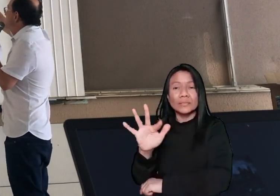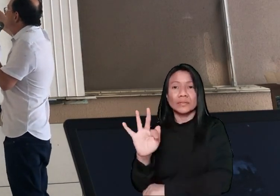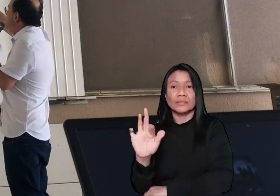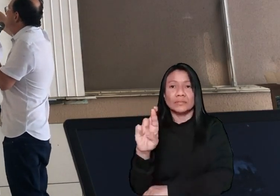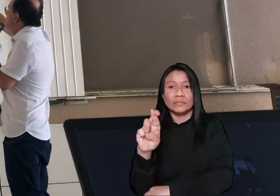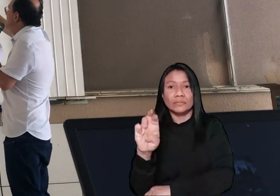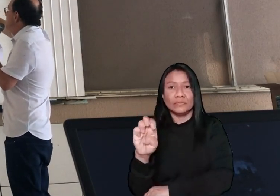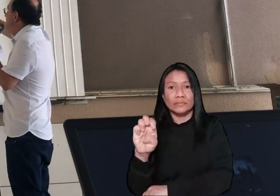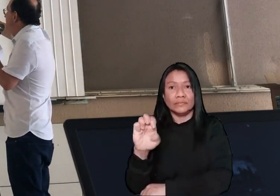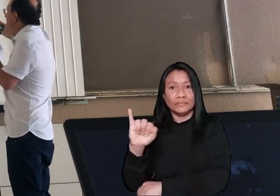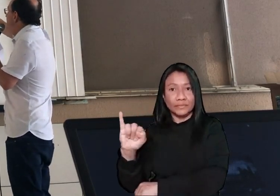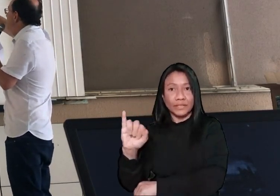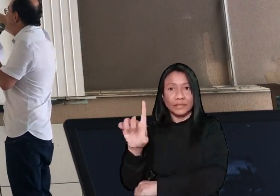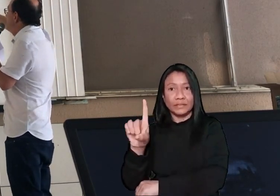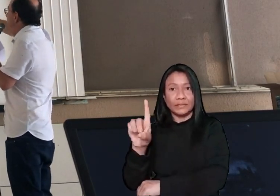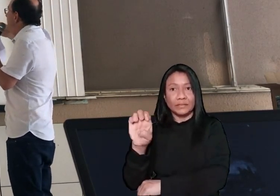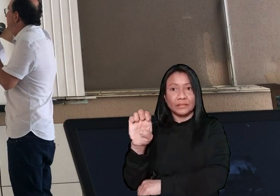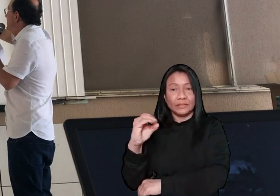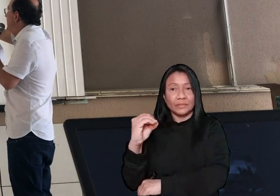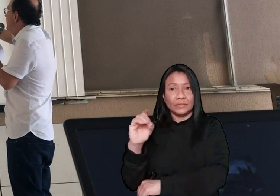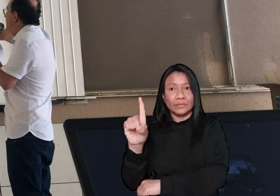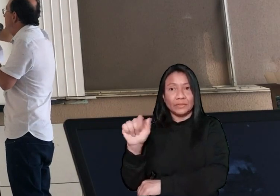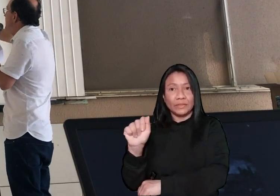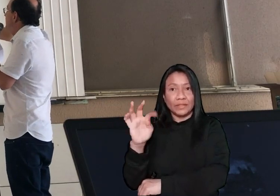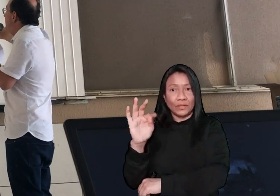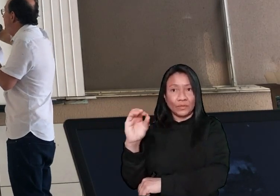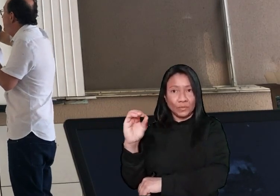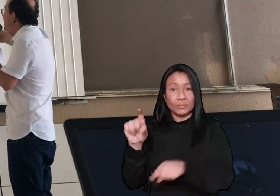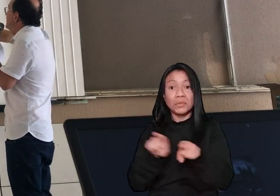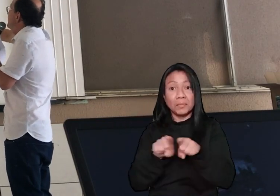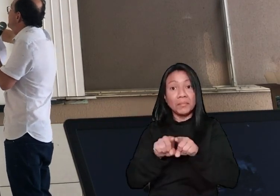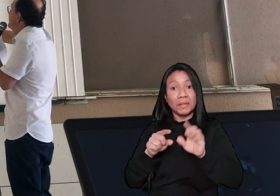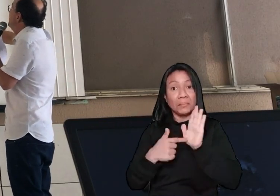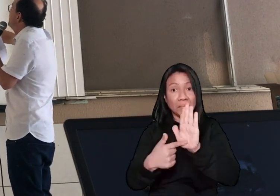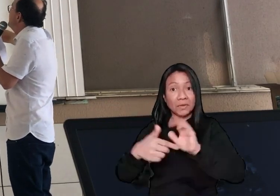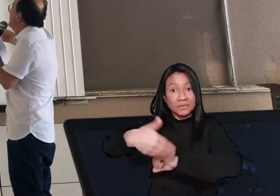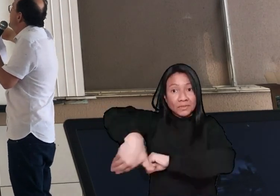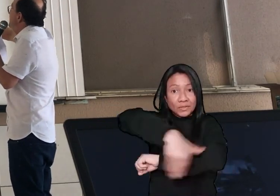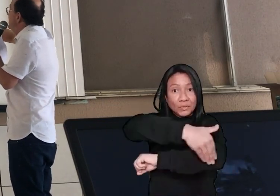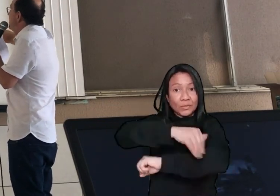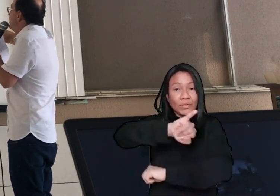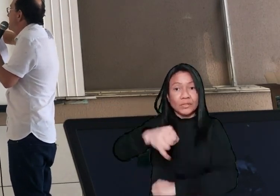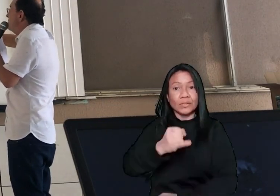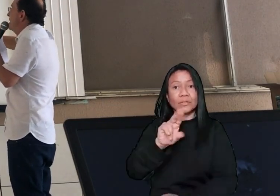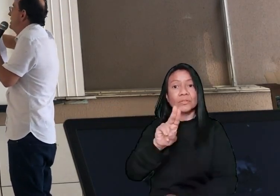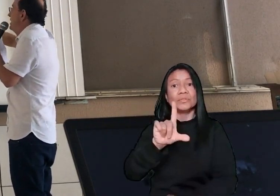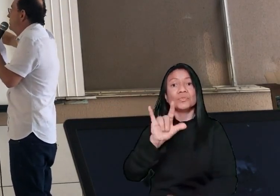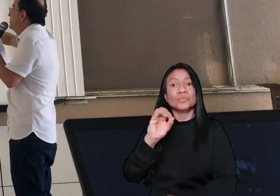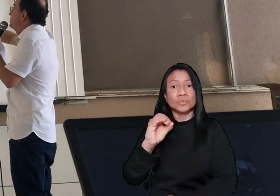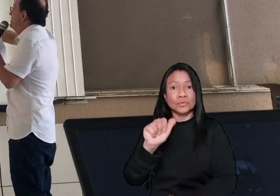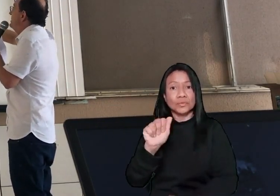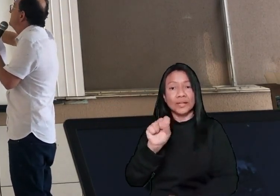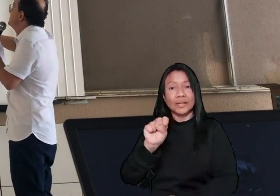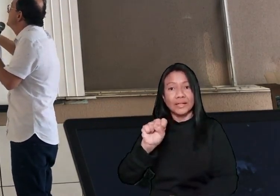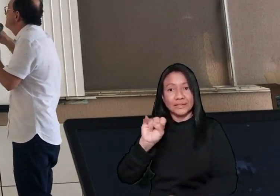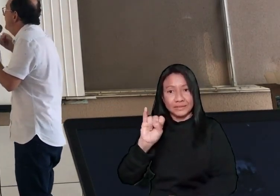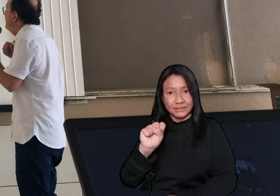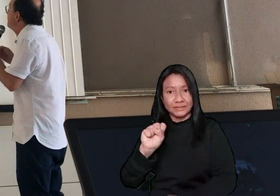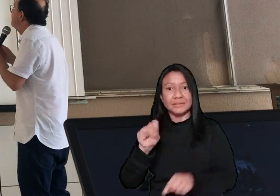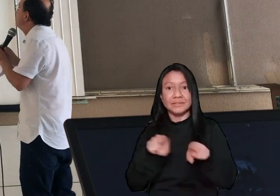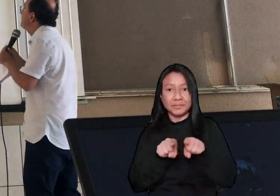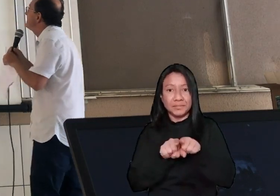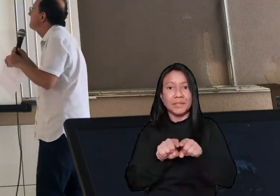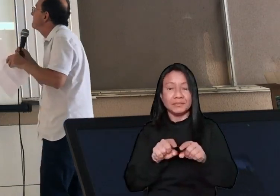a região central, ela foi terraplanada, foi aplainada, tá? E é o que é hoje, né?